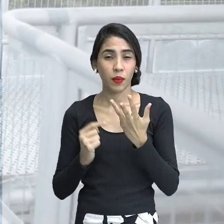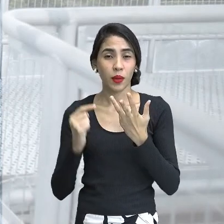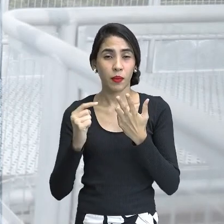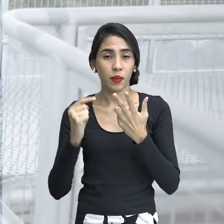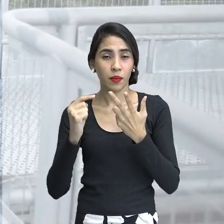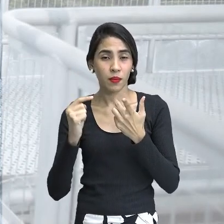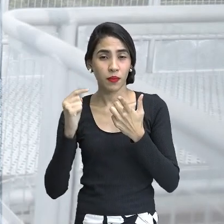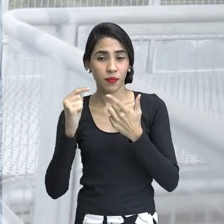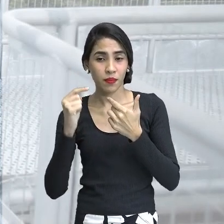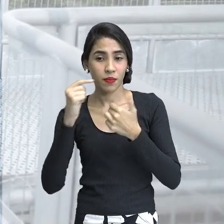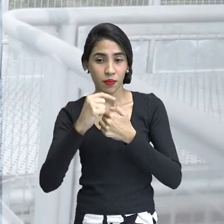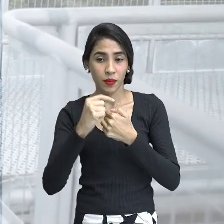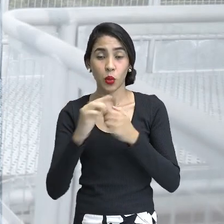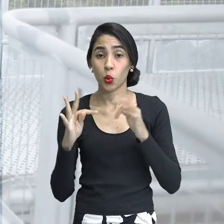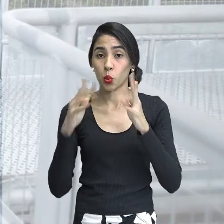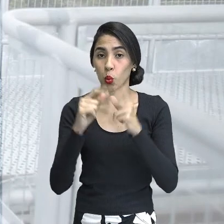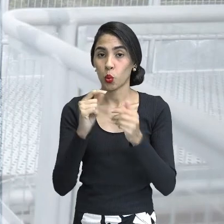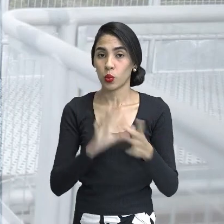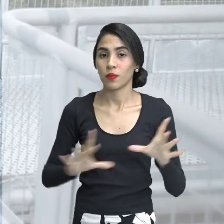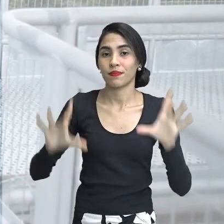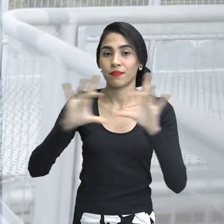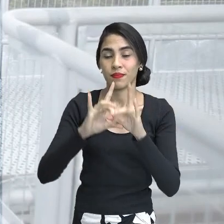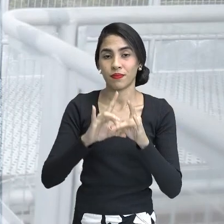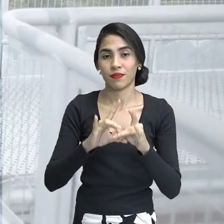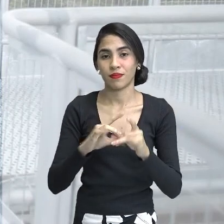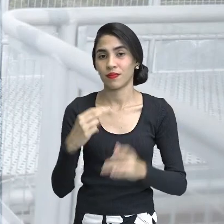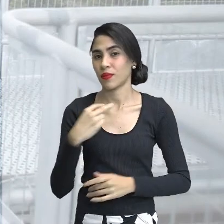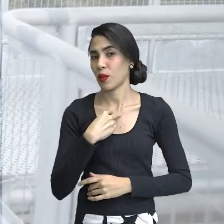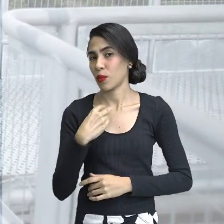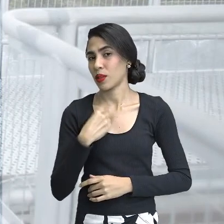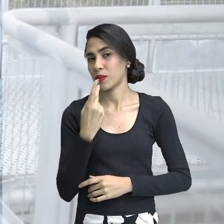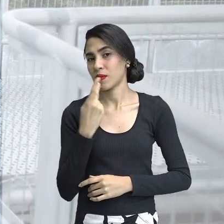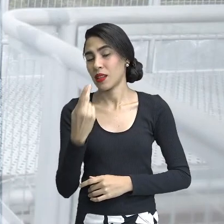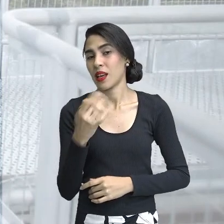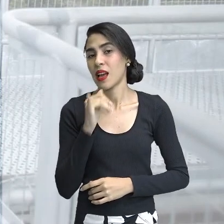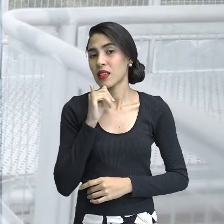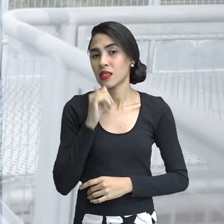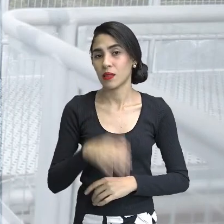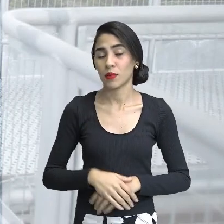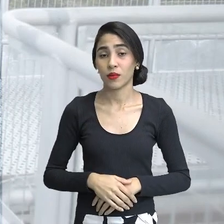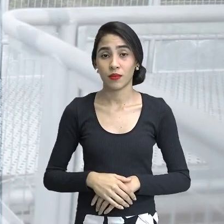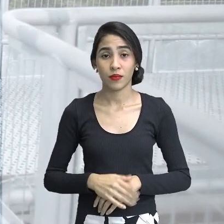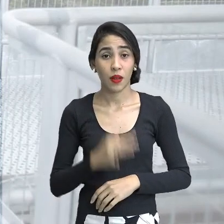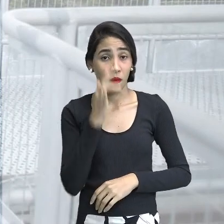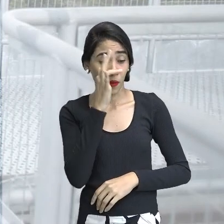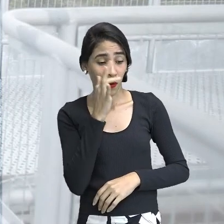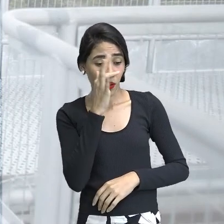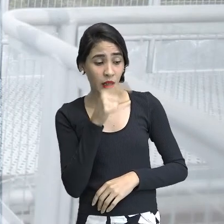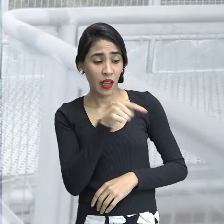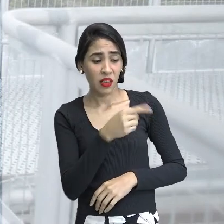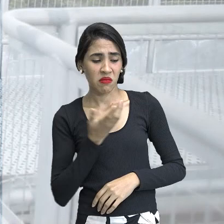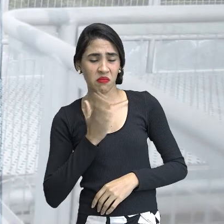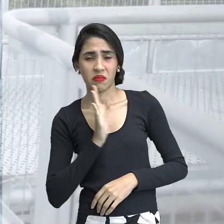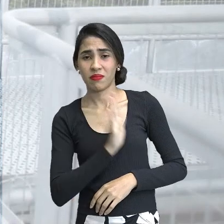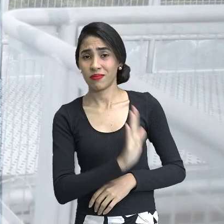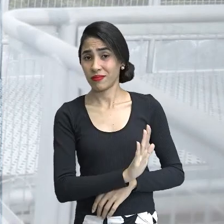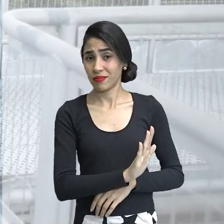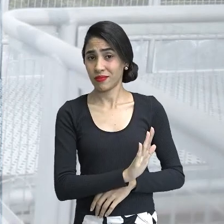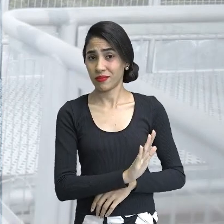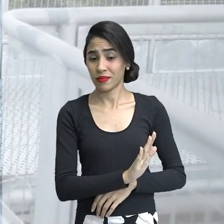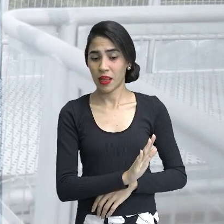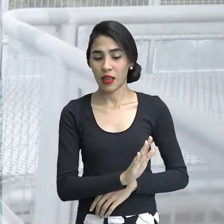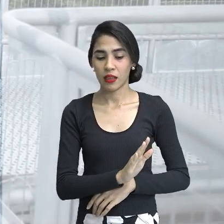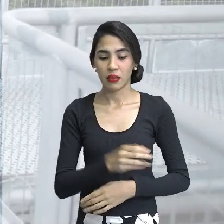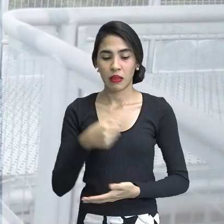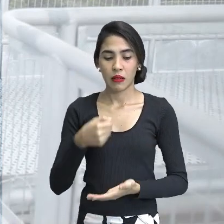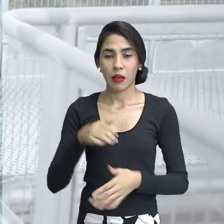está interconectado. Nós não podemos dizer aquela florzinha, eu não preciso de você. E acaba